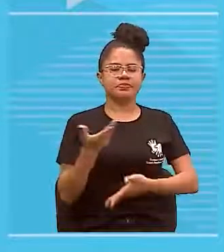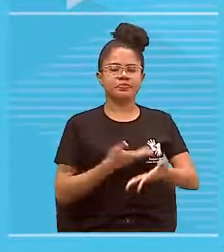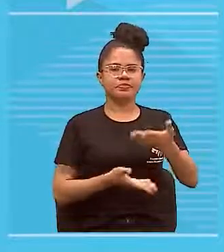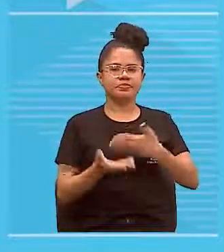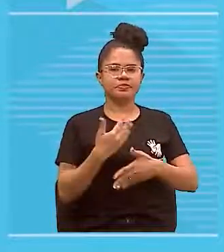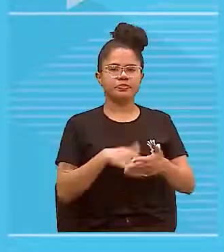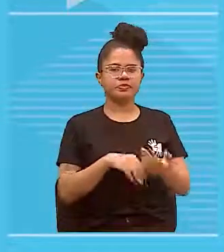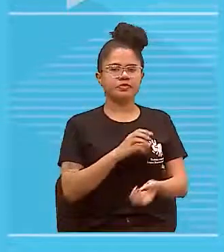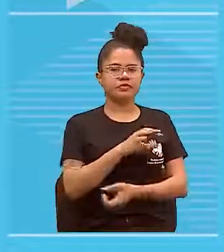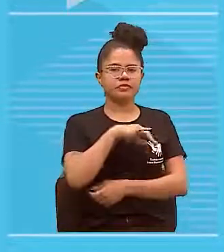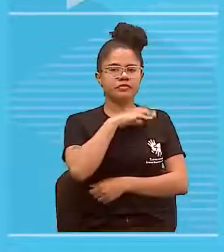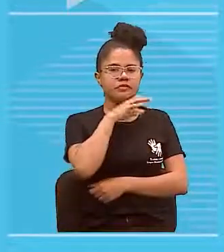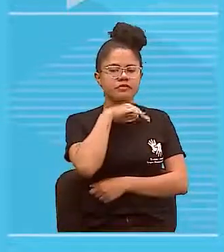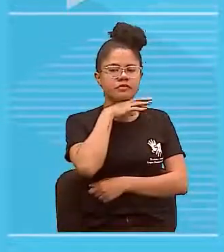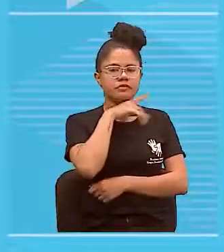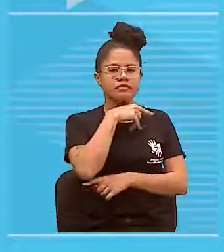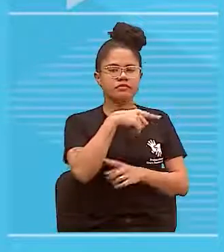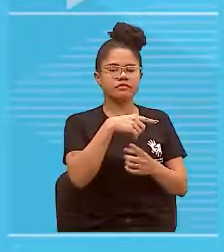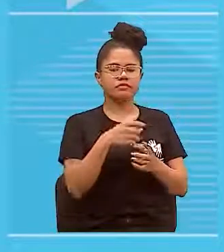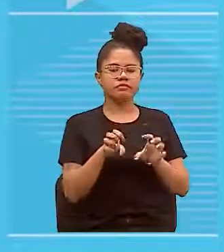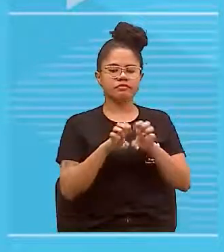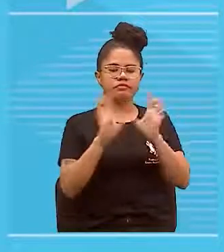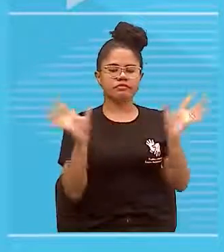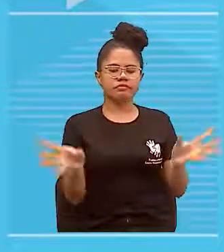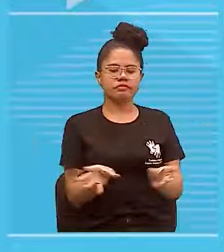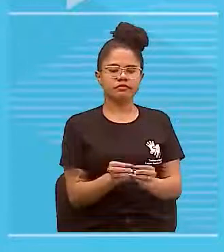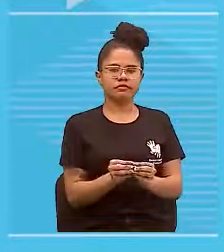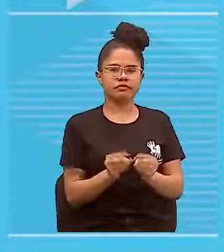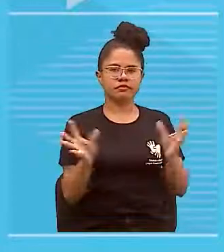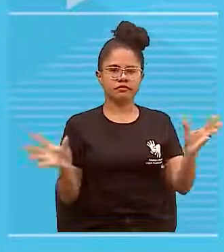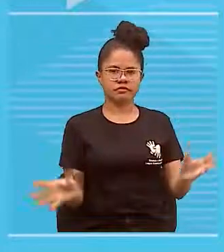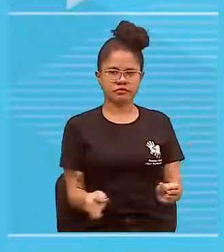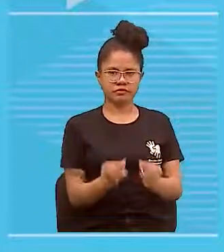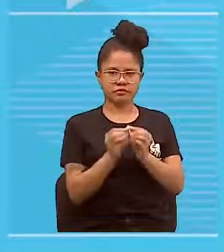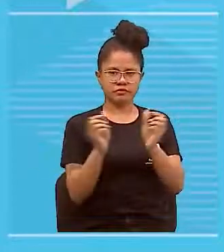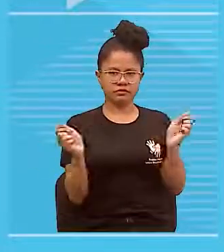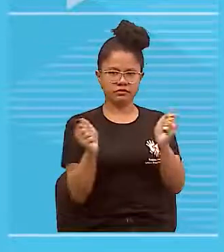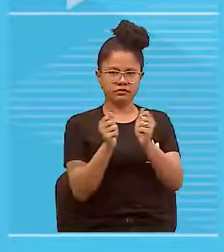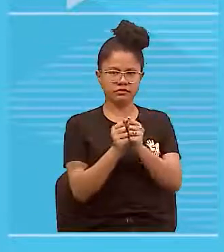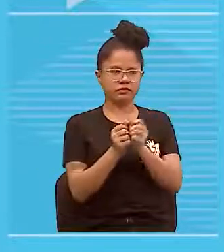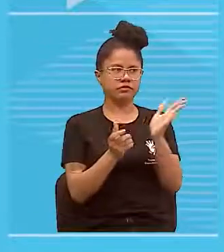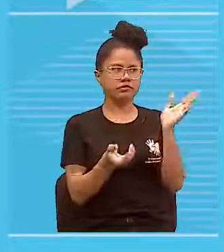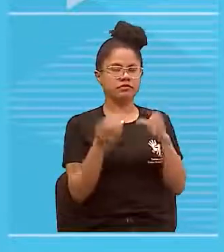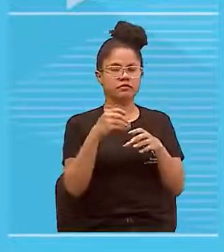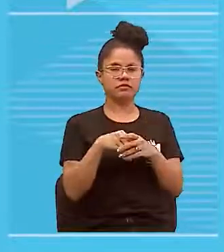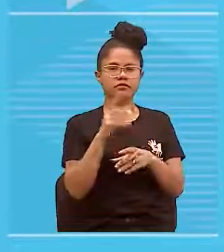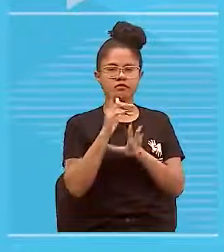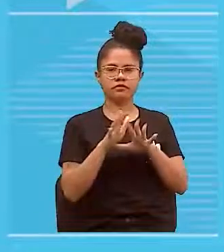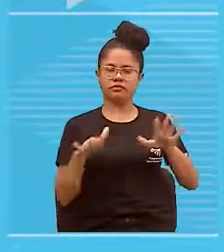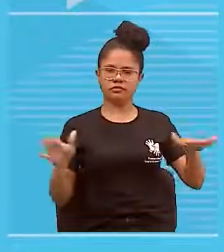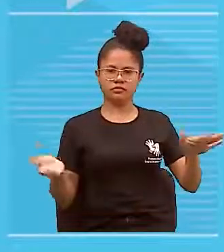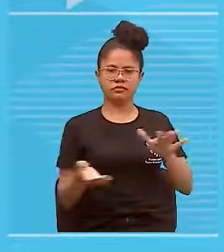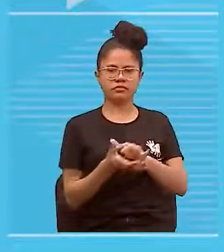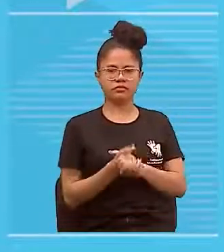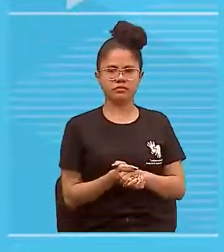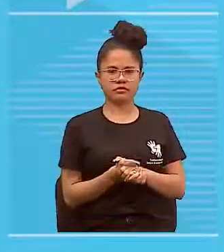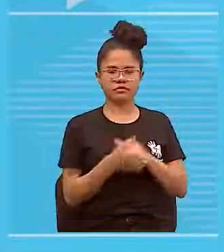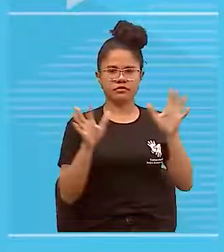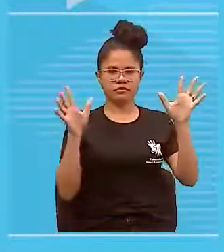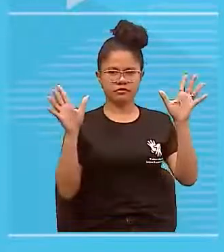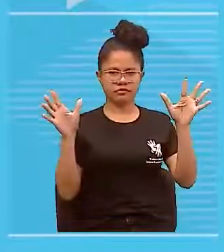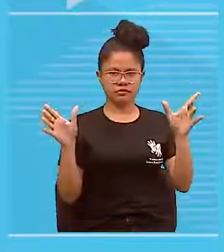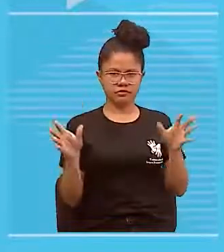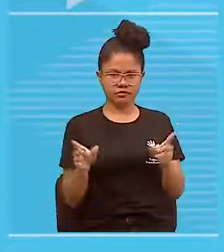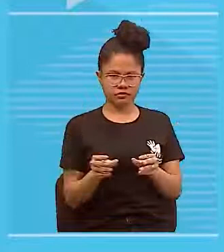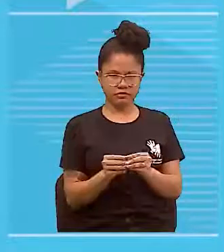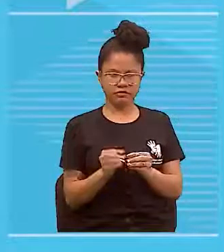ecossistema. O ecossistema é a junção desses animais, vegetais, dentro da água, que é um fator abiótico. Exatamente, Jack.